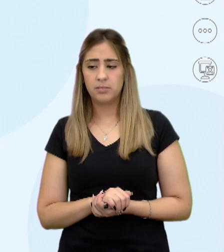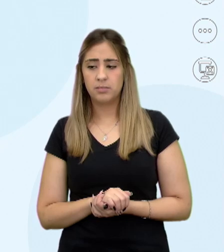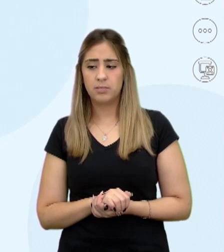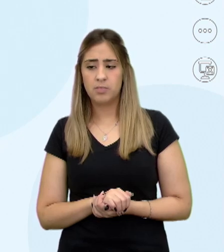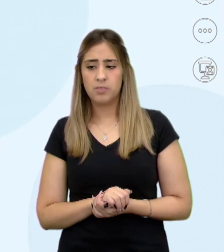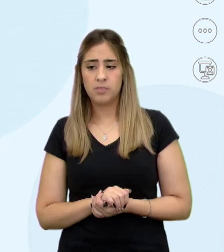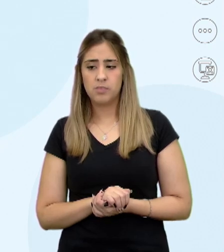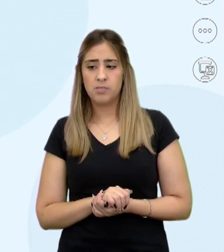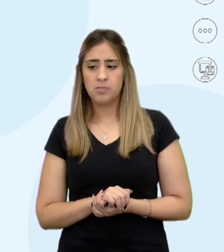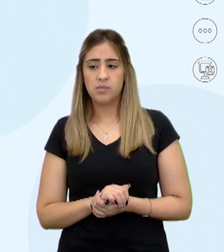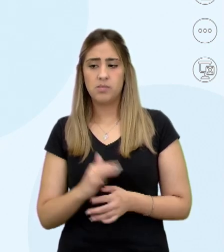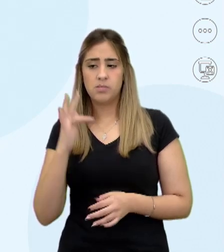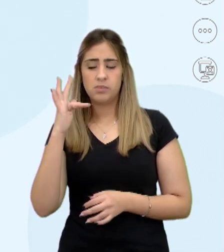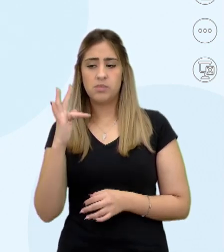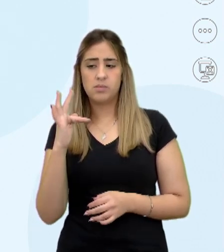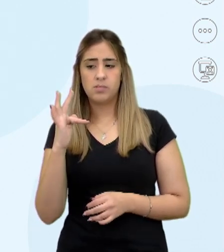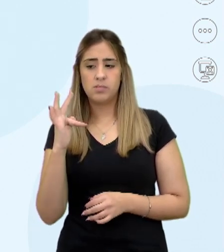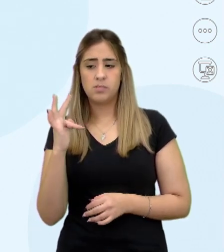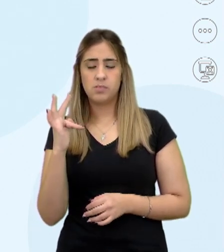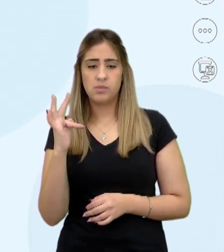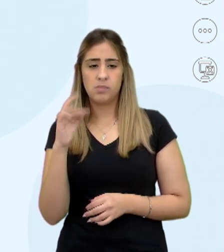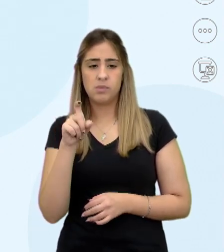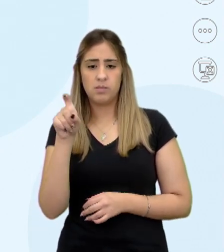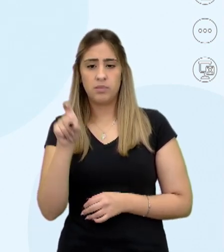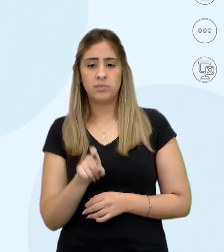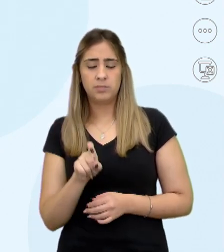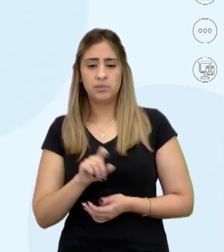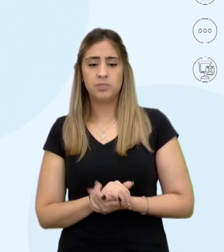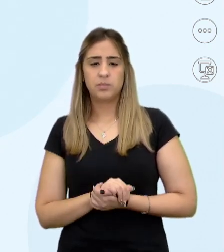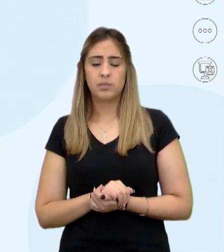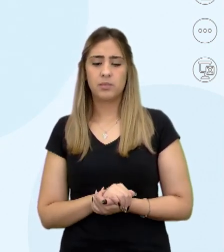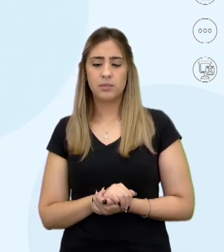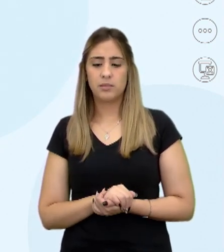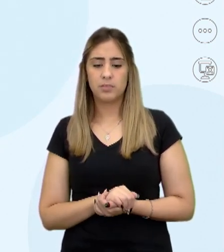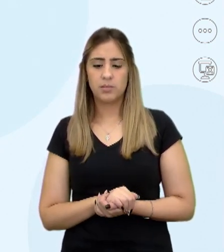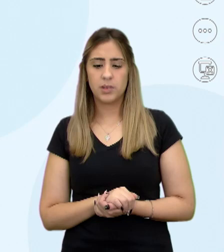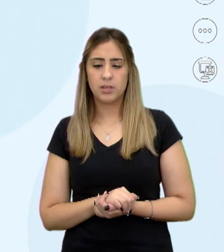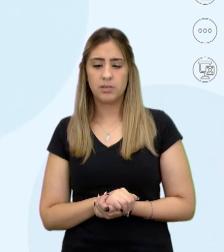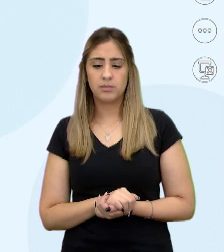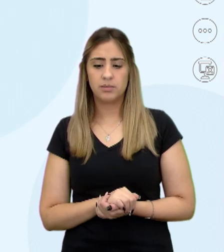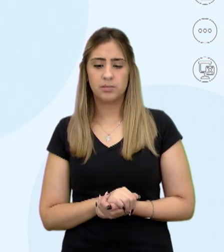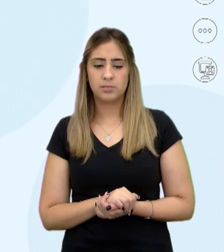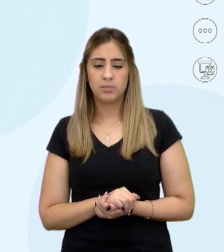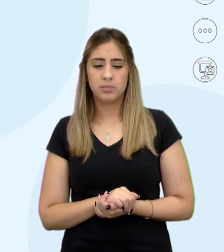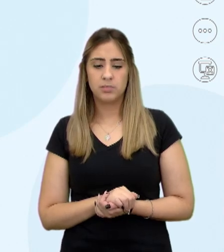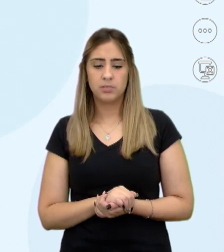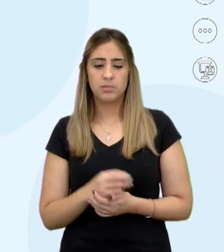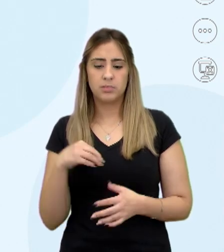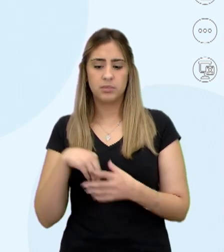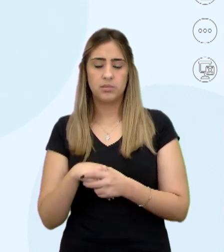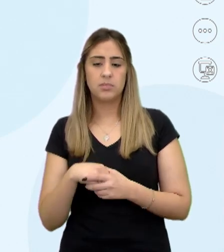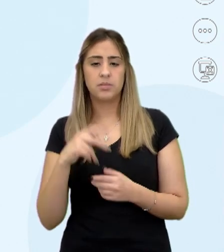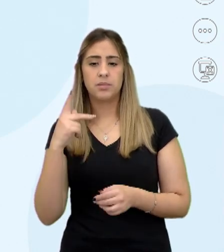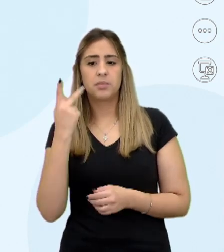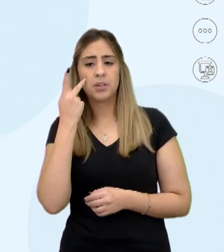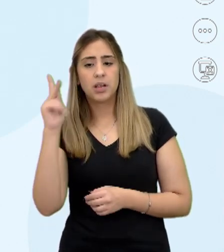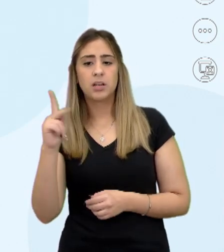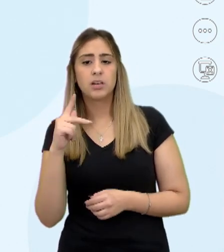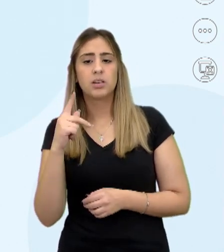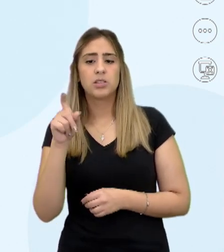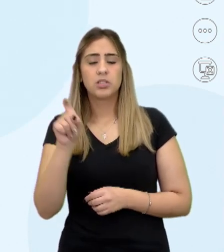funções do tipo f de x igual a seno de x ou y igual a seno de x para x